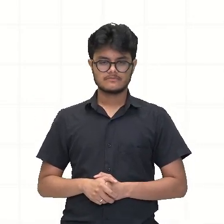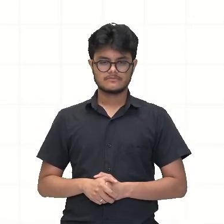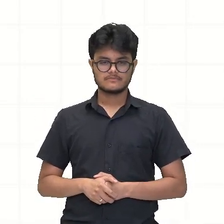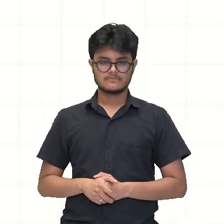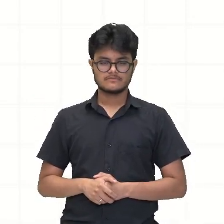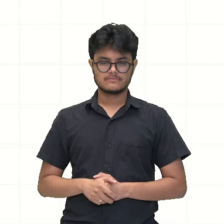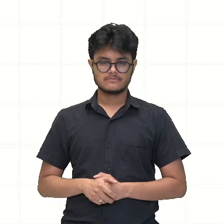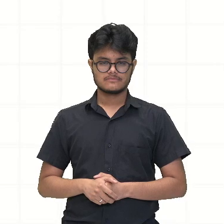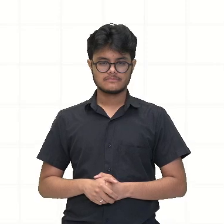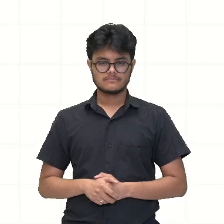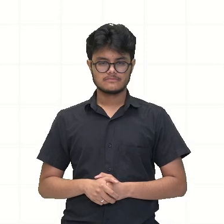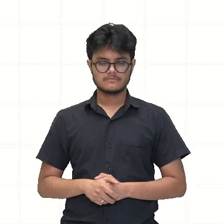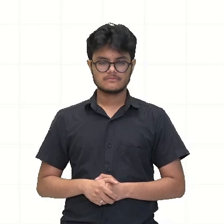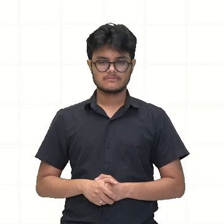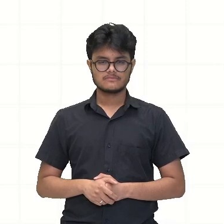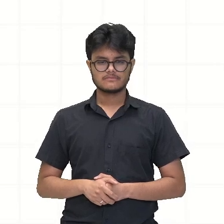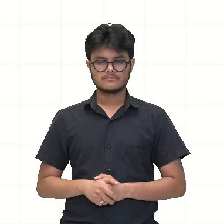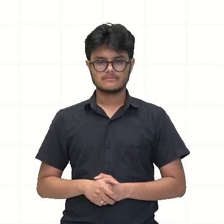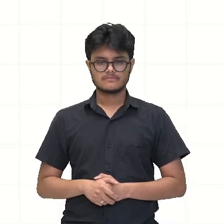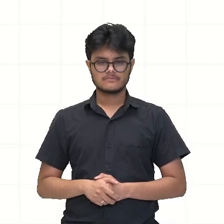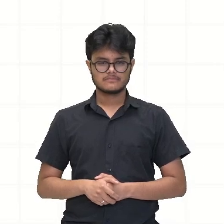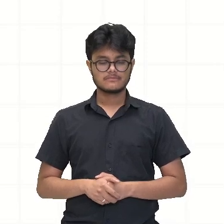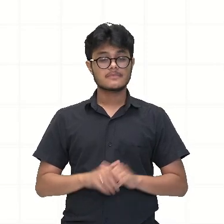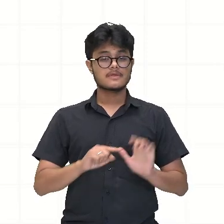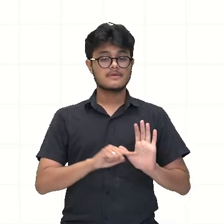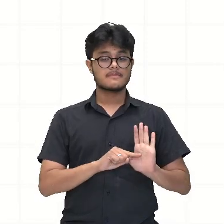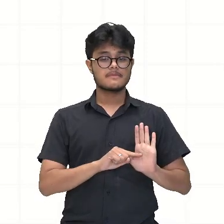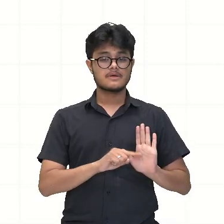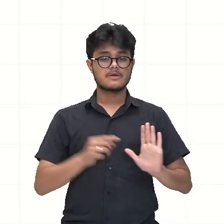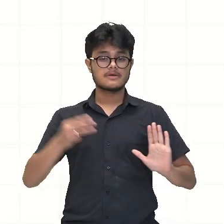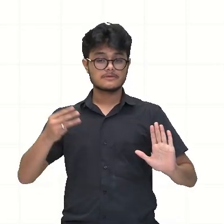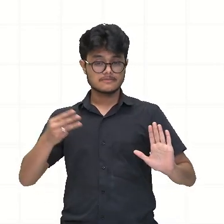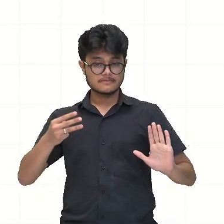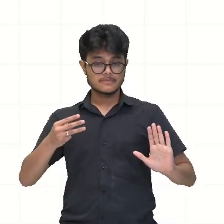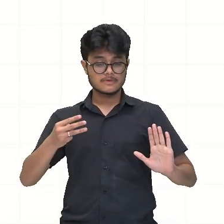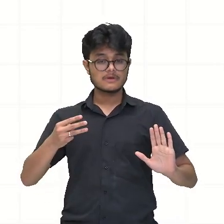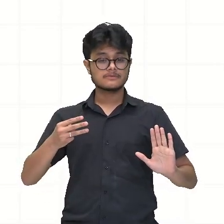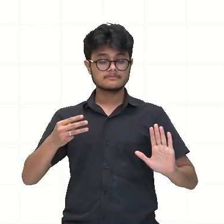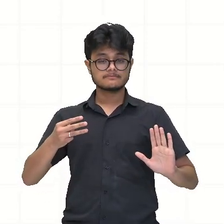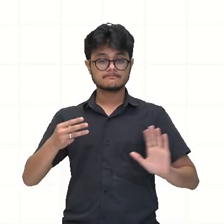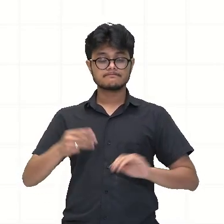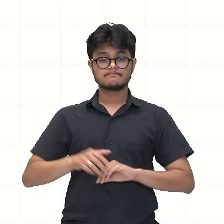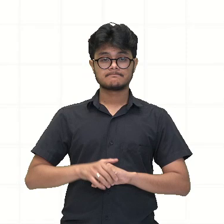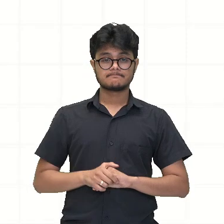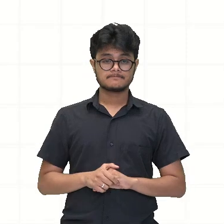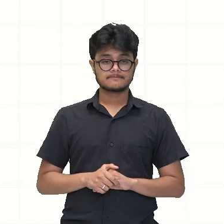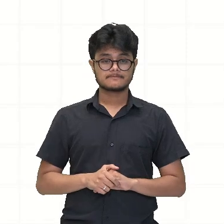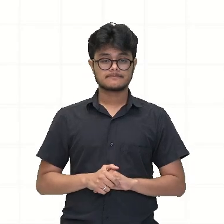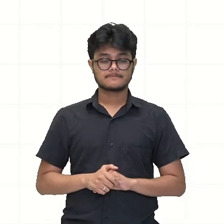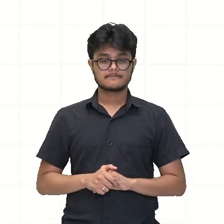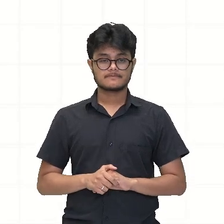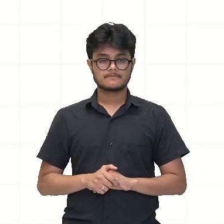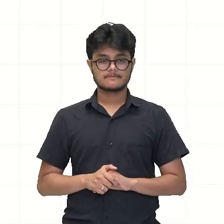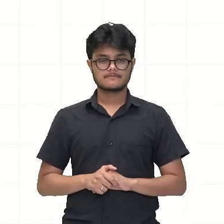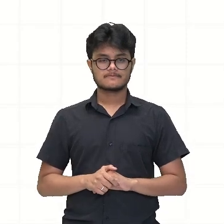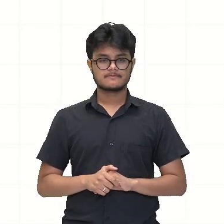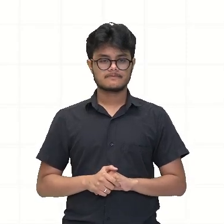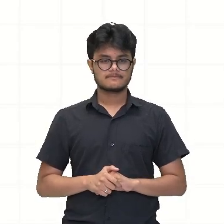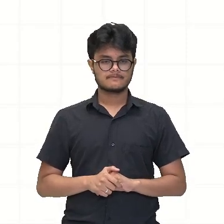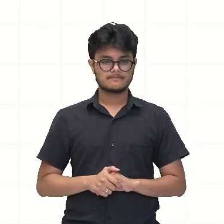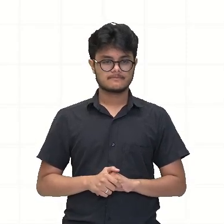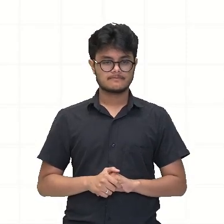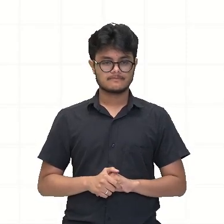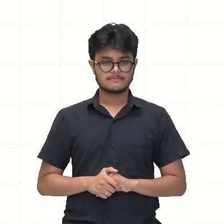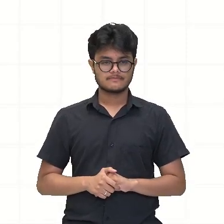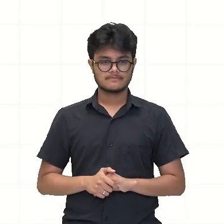x. Isso quer dizer que o menos 3 é raiz. Né? Então, a raiz dessa função aí, que eu não sei qual